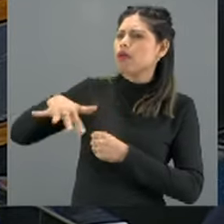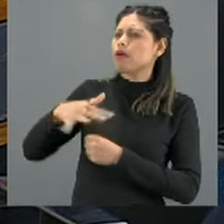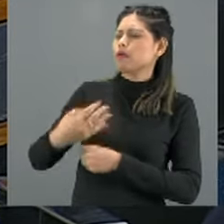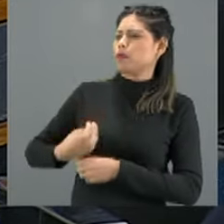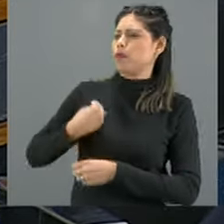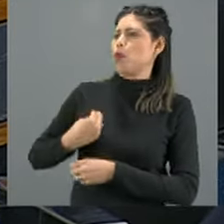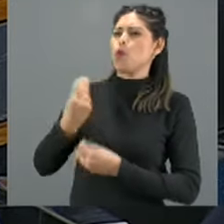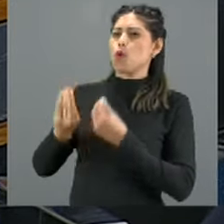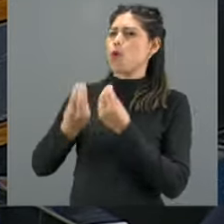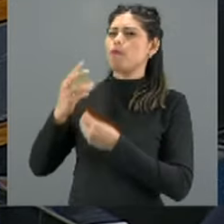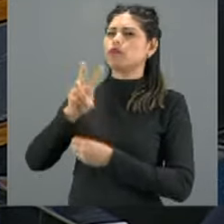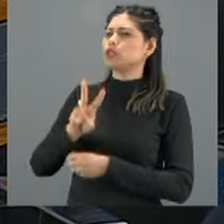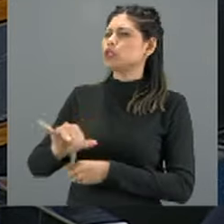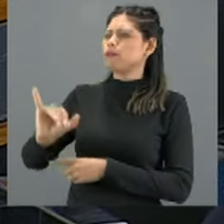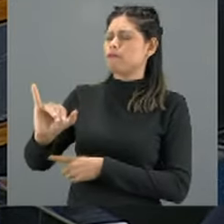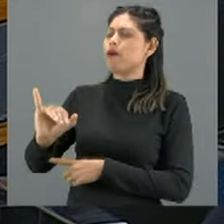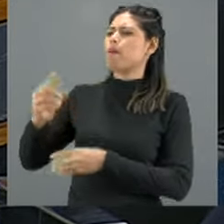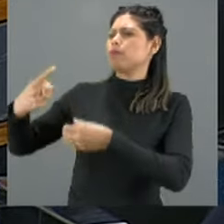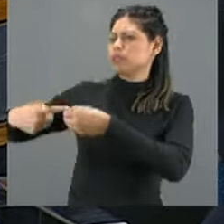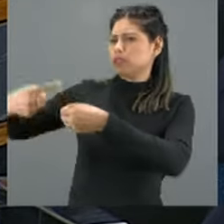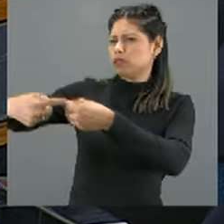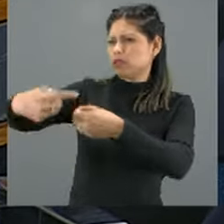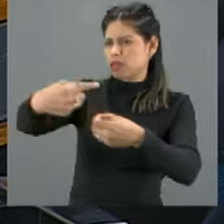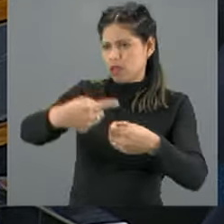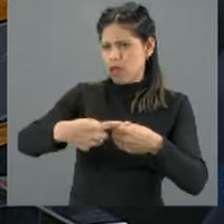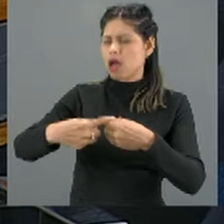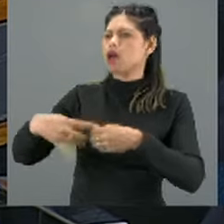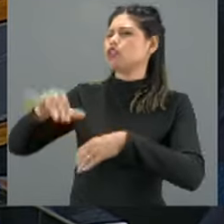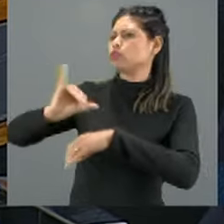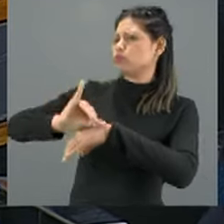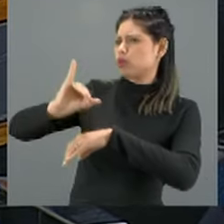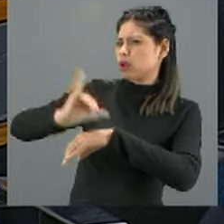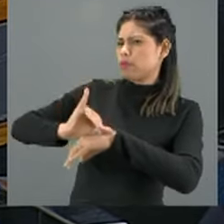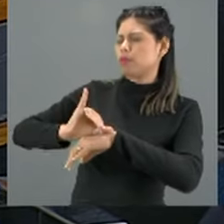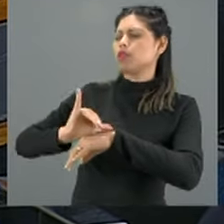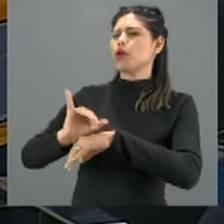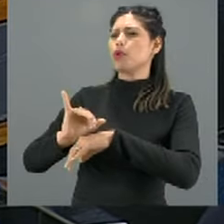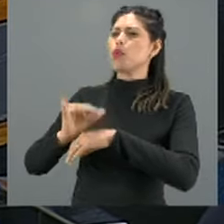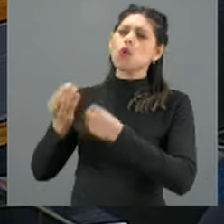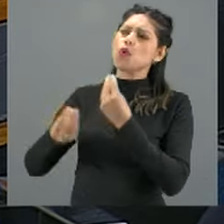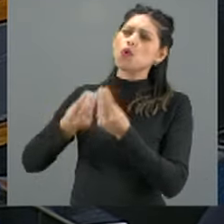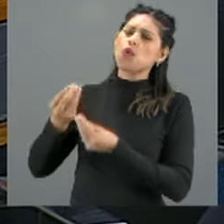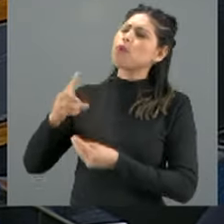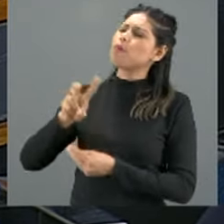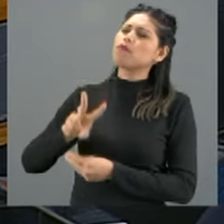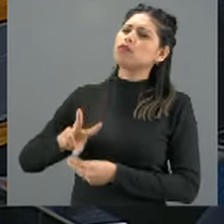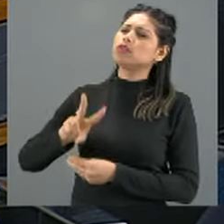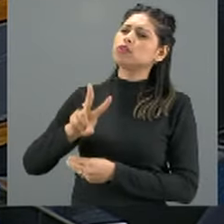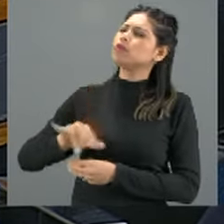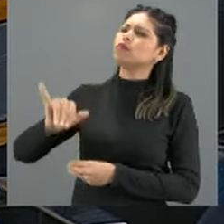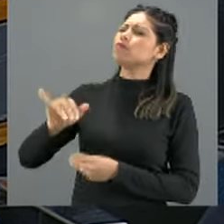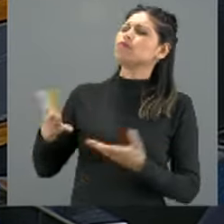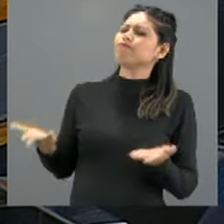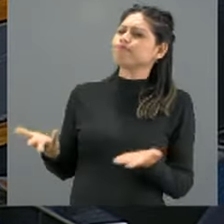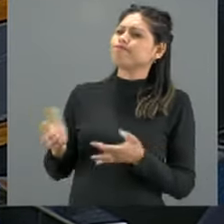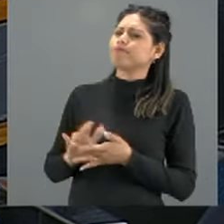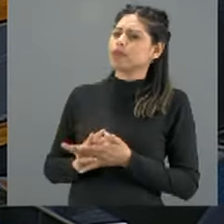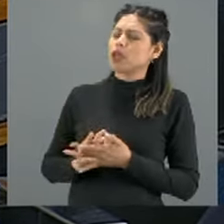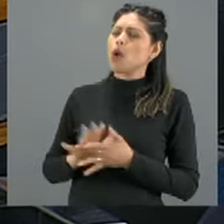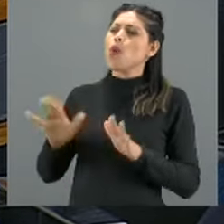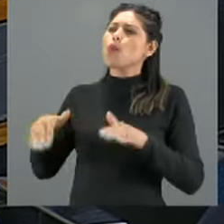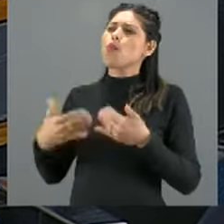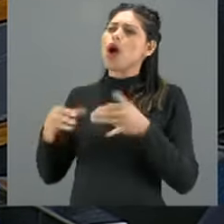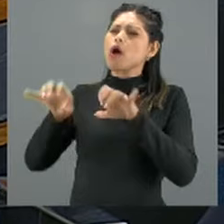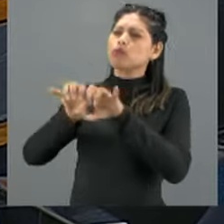se deslocam para Campinápolis? Como vocês se deslocam para Cuiabá? Qual é a